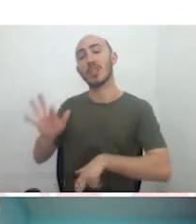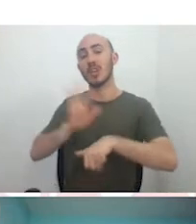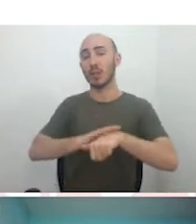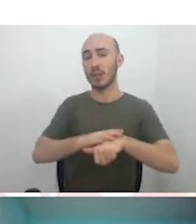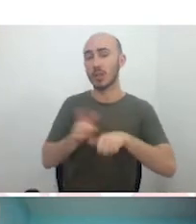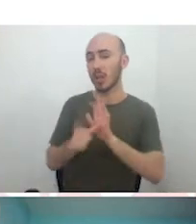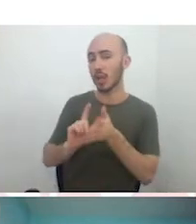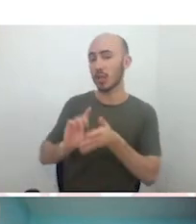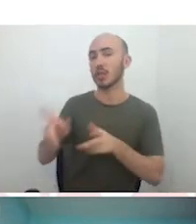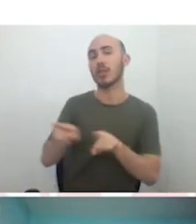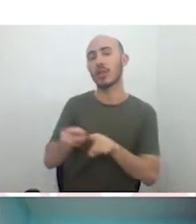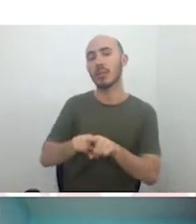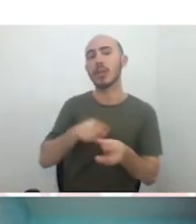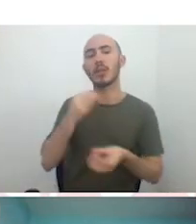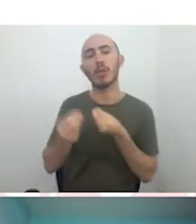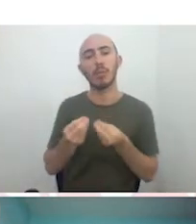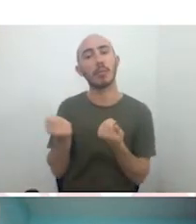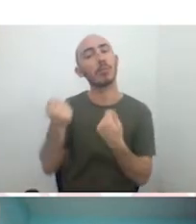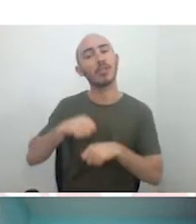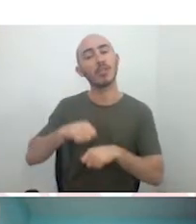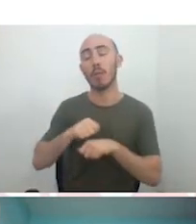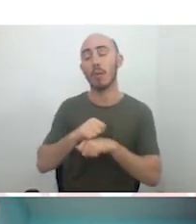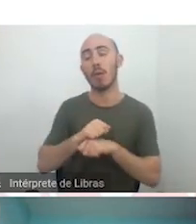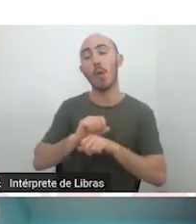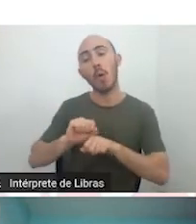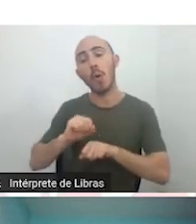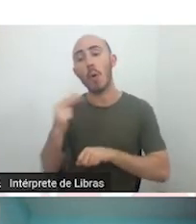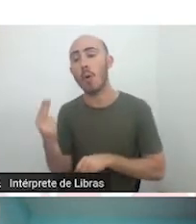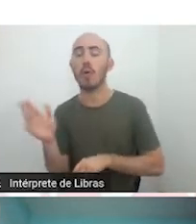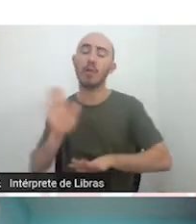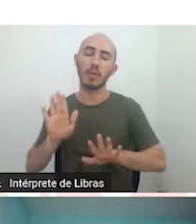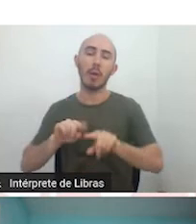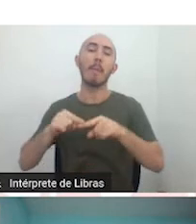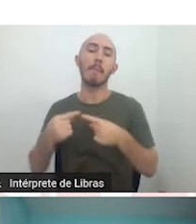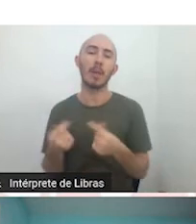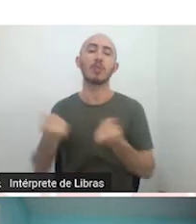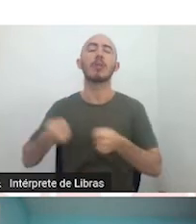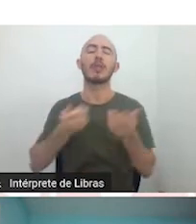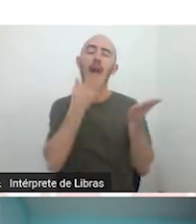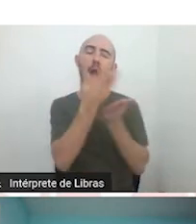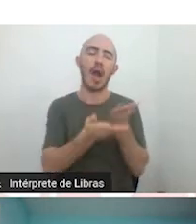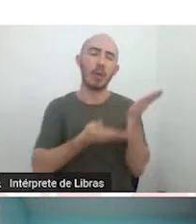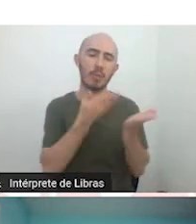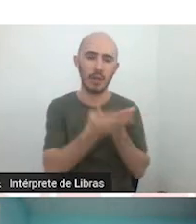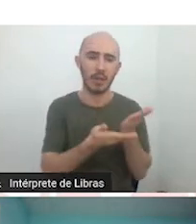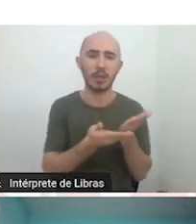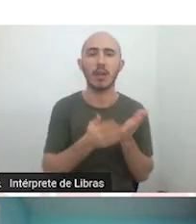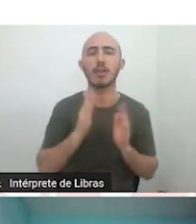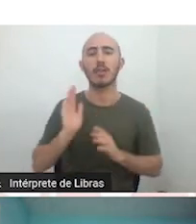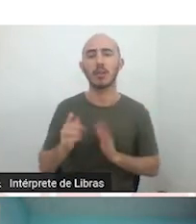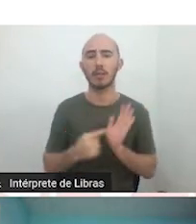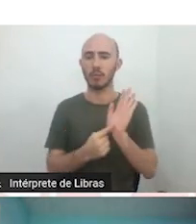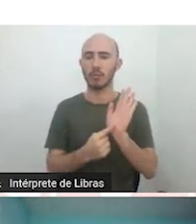não estar ataque dispneico, mas ele, pior da diabetes, descompensou de repente, o HGT deu alto, eu vou deixar ele aqui,